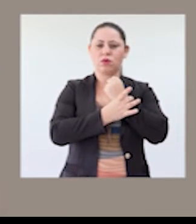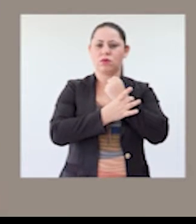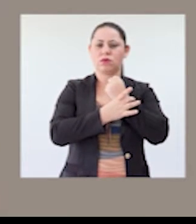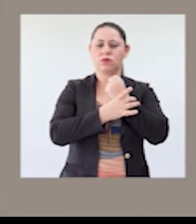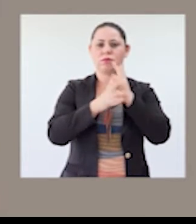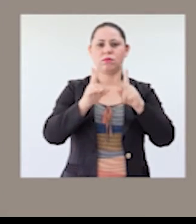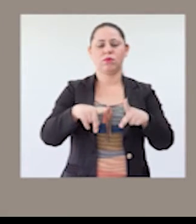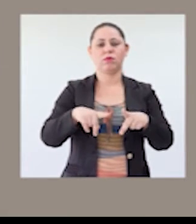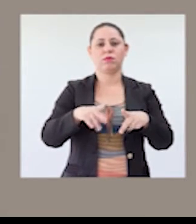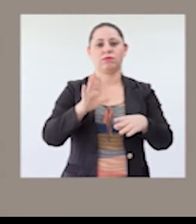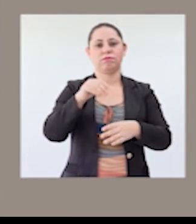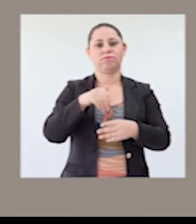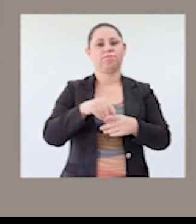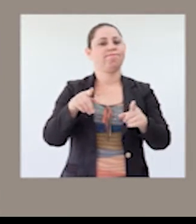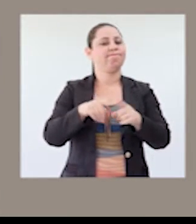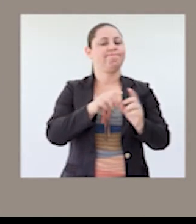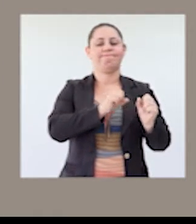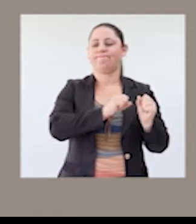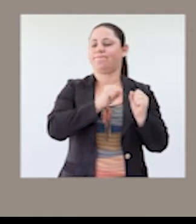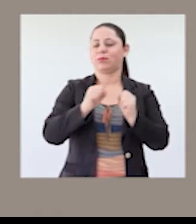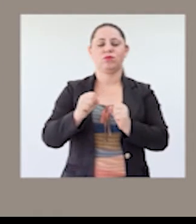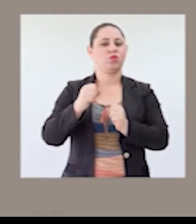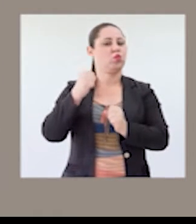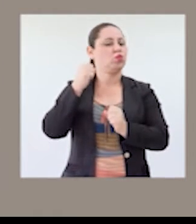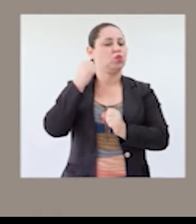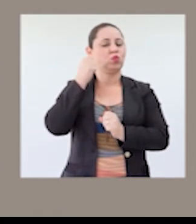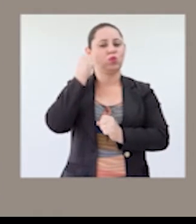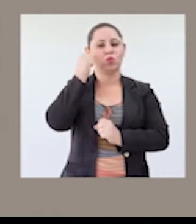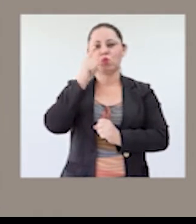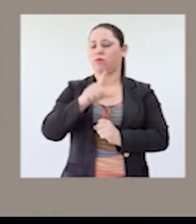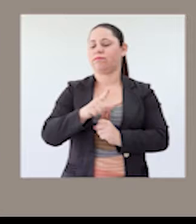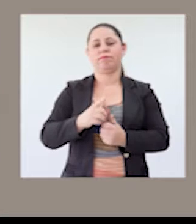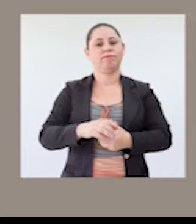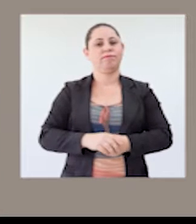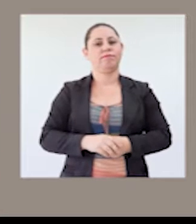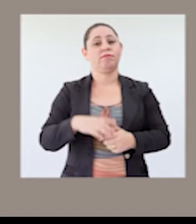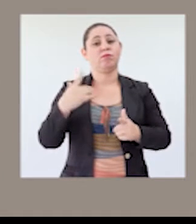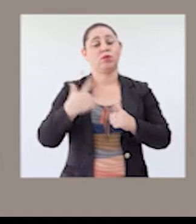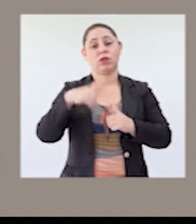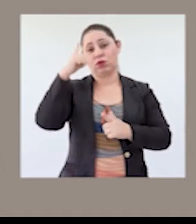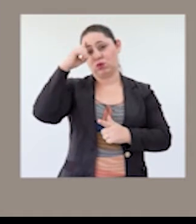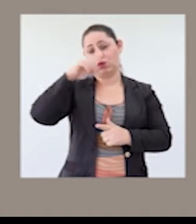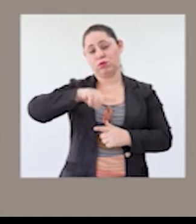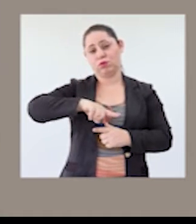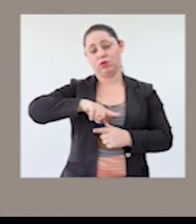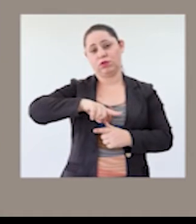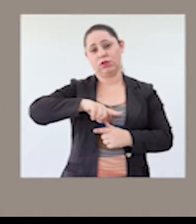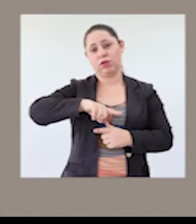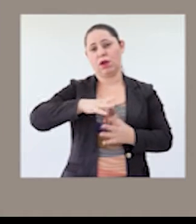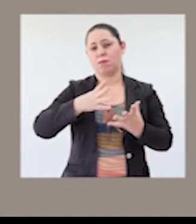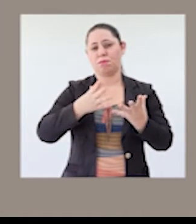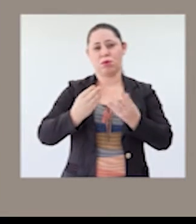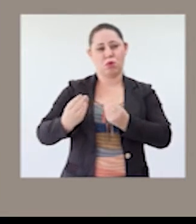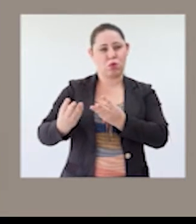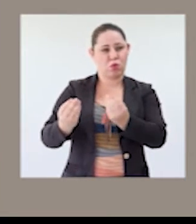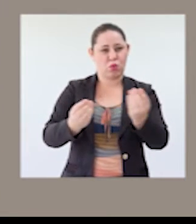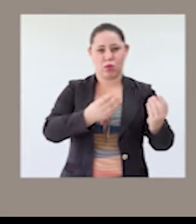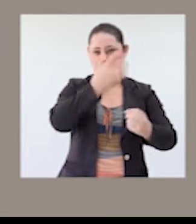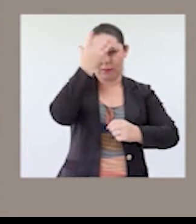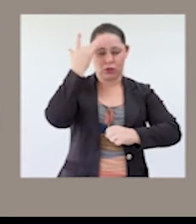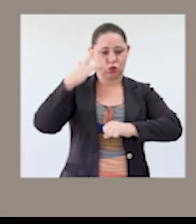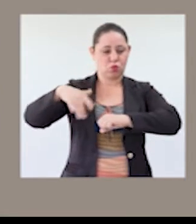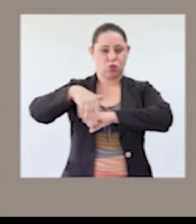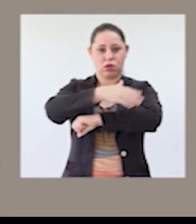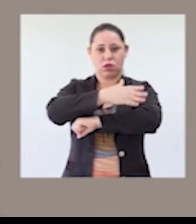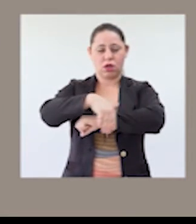Força Pública, a realização da eleição também seria impossível, porque no dia são muitas pessoas